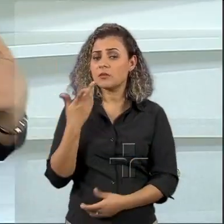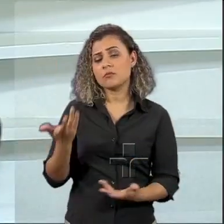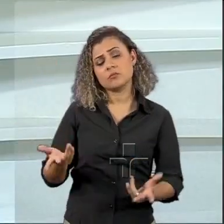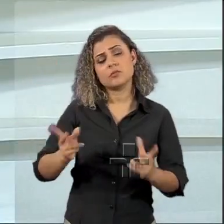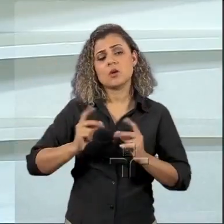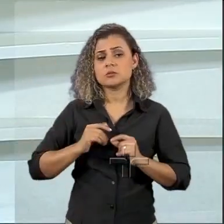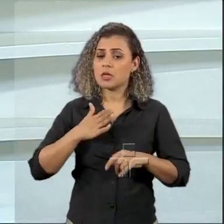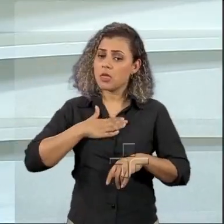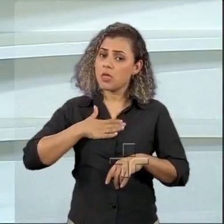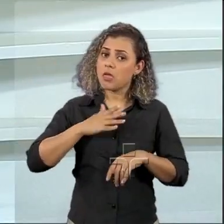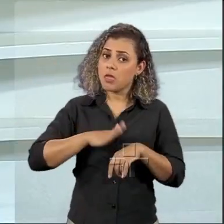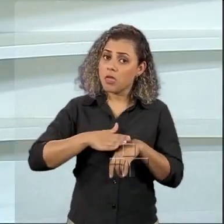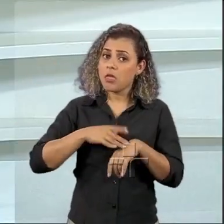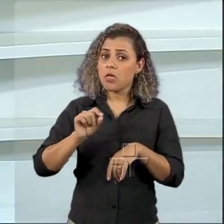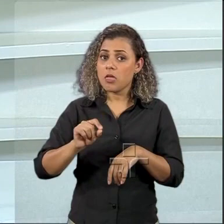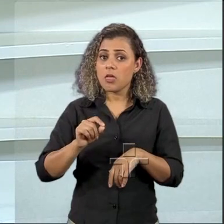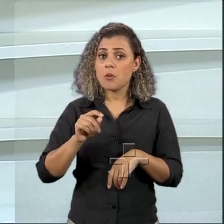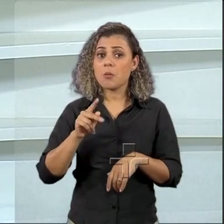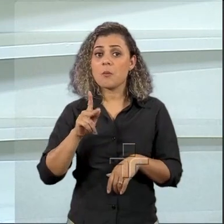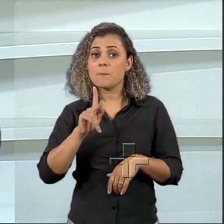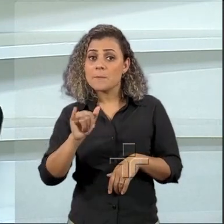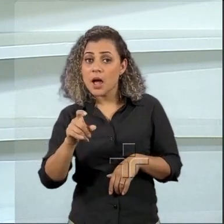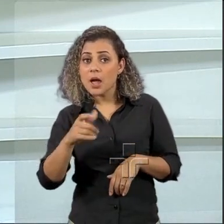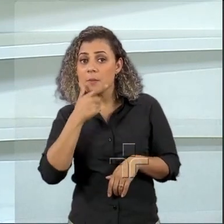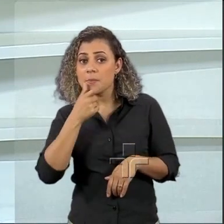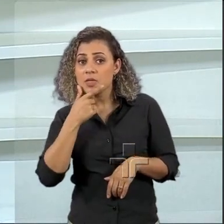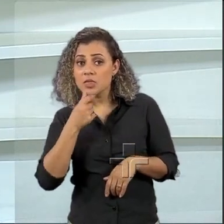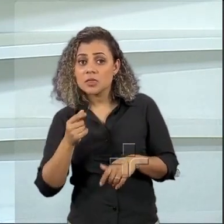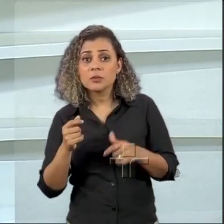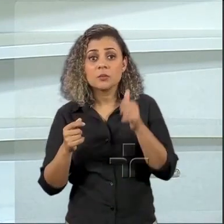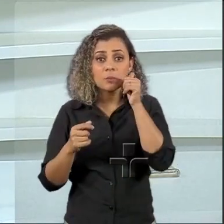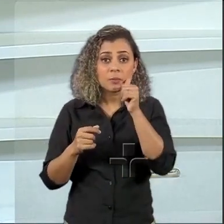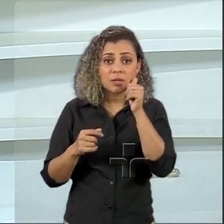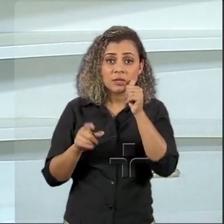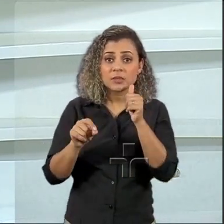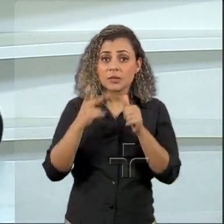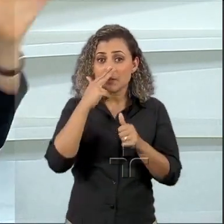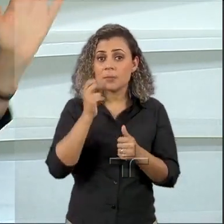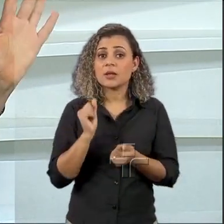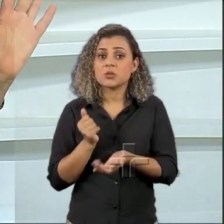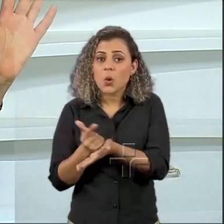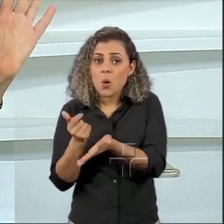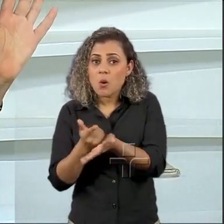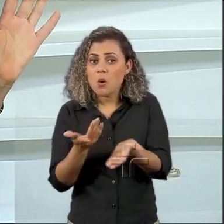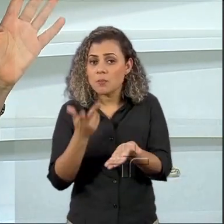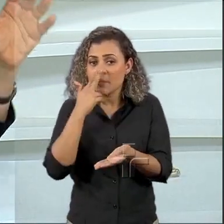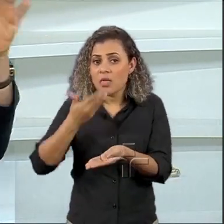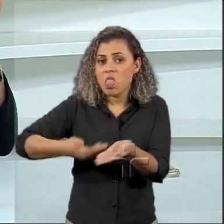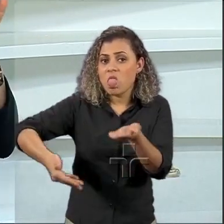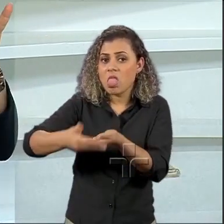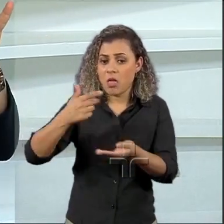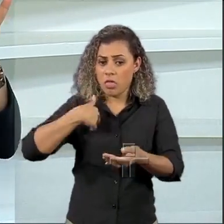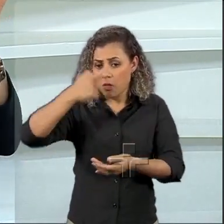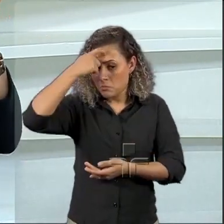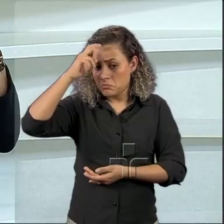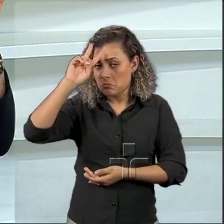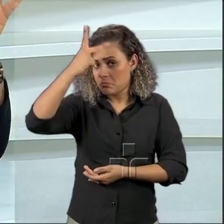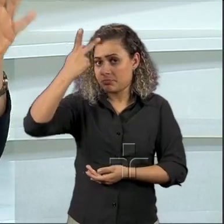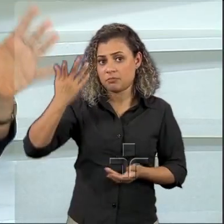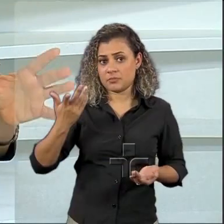olha, eu achava que pai de menino era fornecedor e pai de menino era consumidor. Eu não penso mais isso. Então,